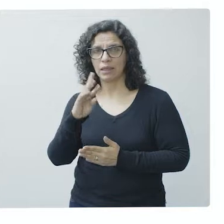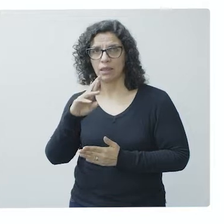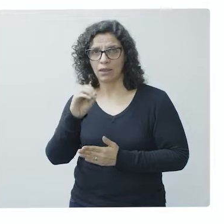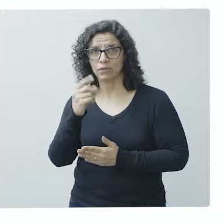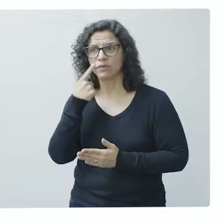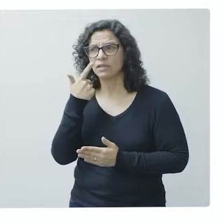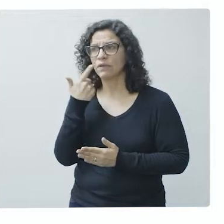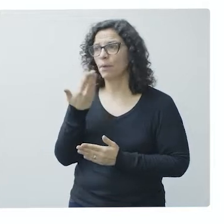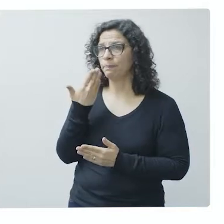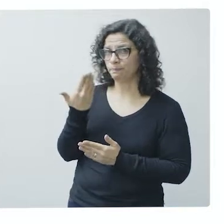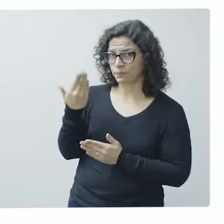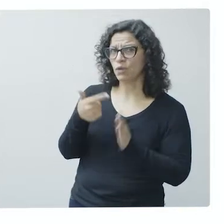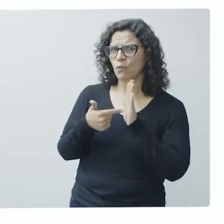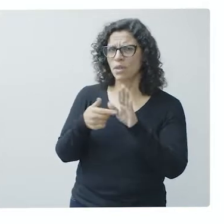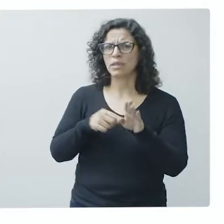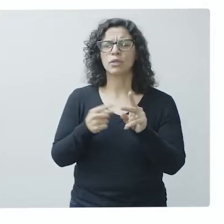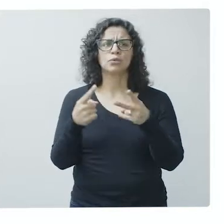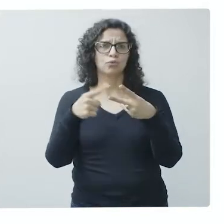para vocês darem uma olhadinha,